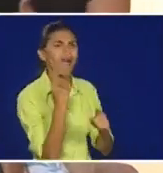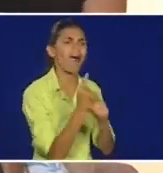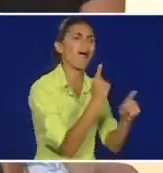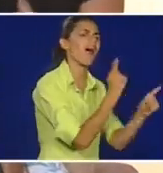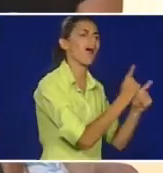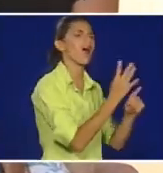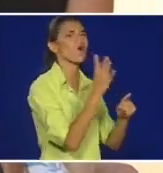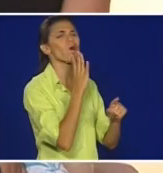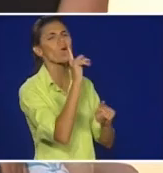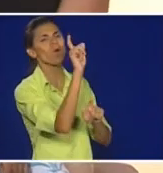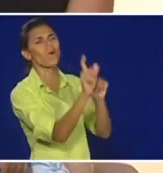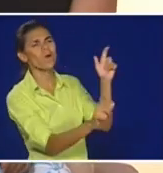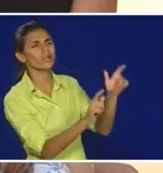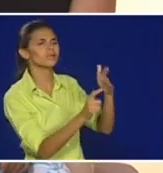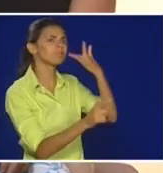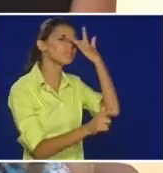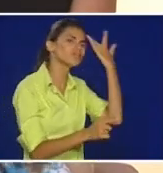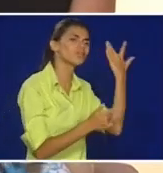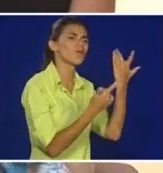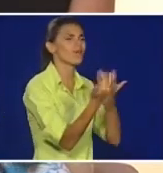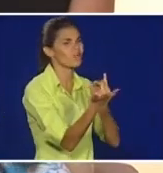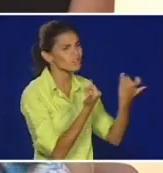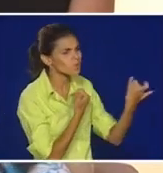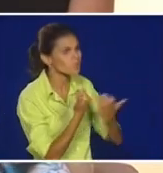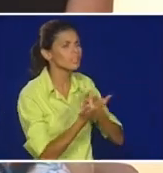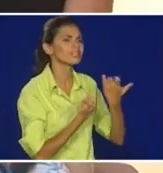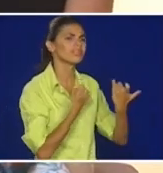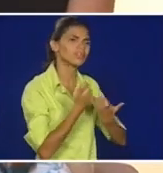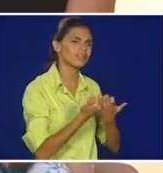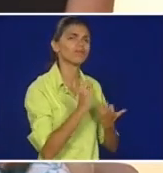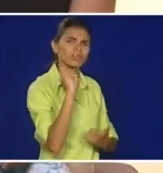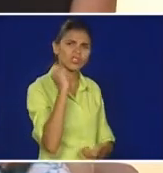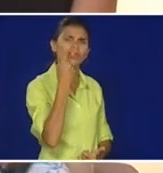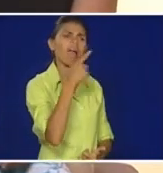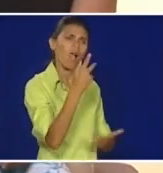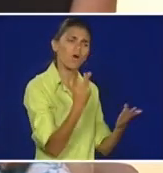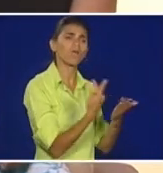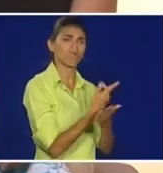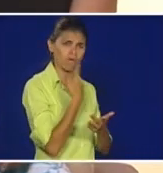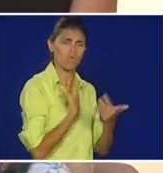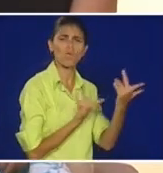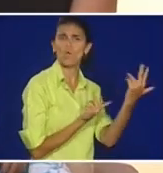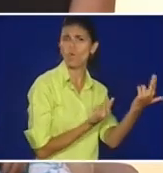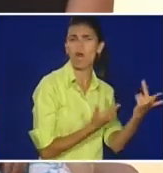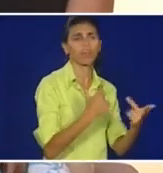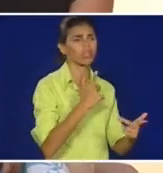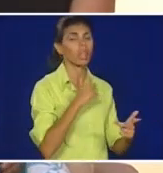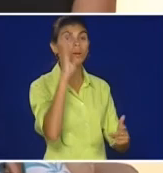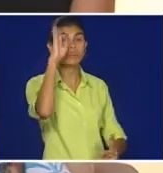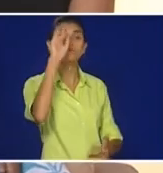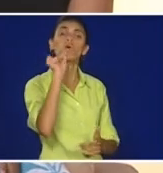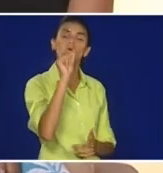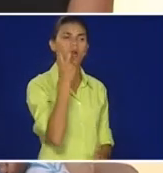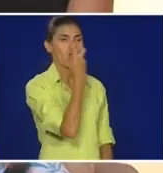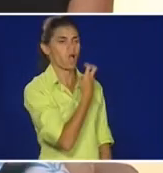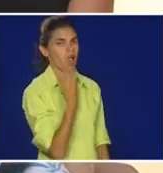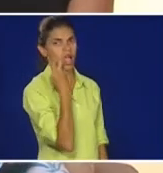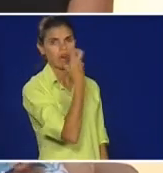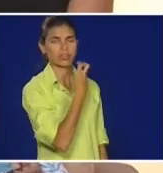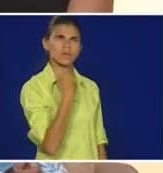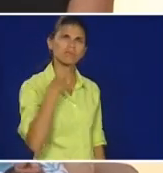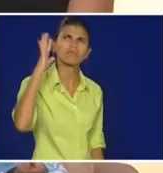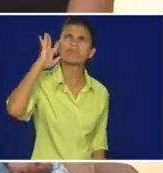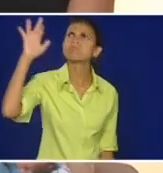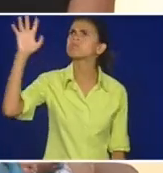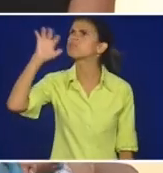pessoas que já tinham passado por isso e falaram, olha, existe a oralização. E a gente então pensou, vamos para a